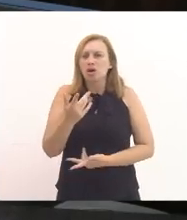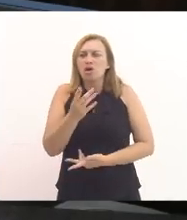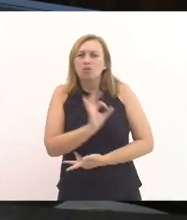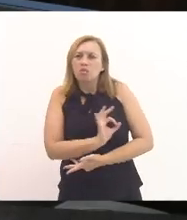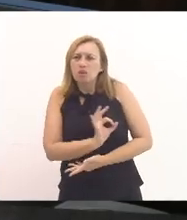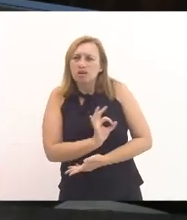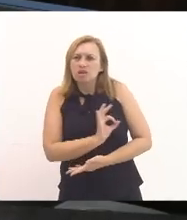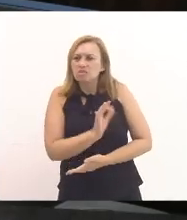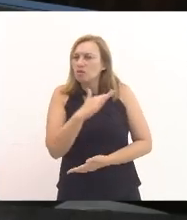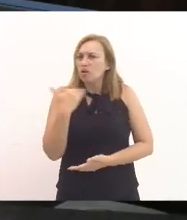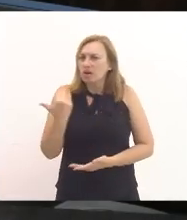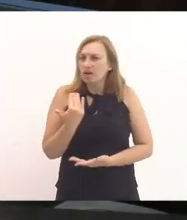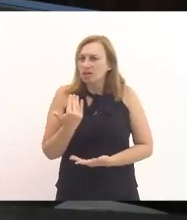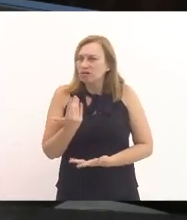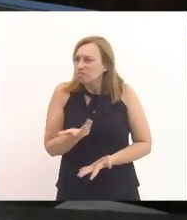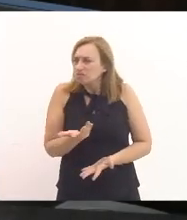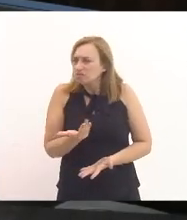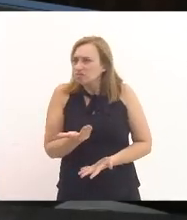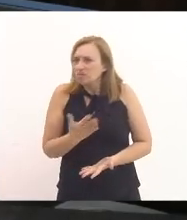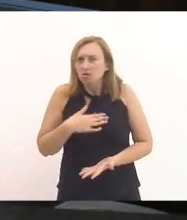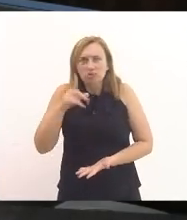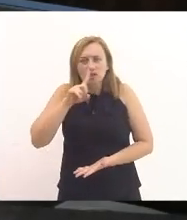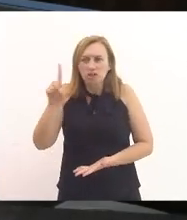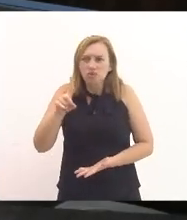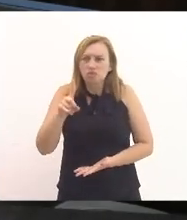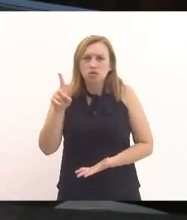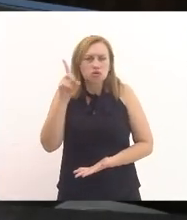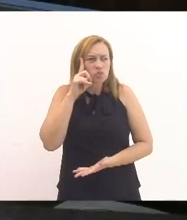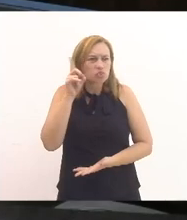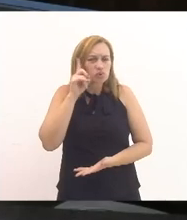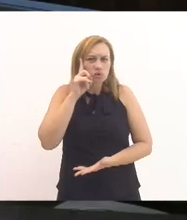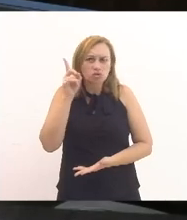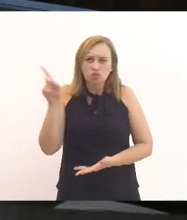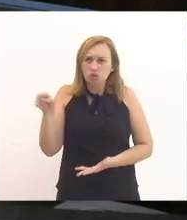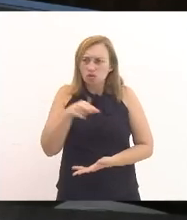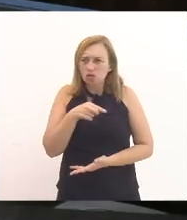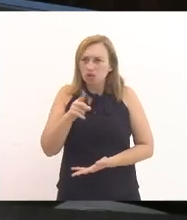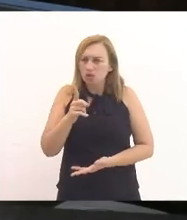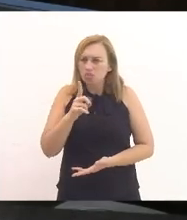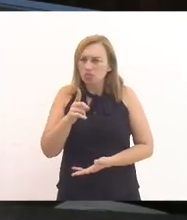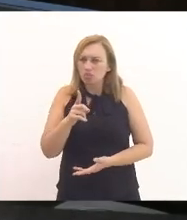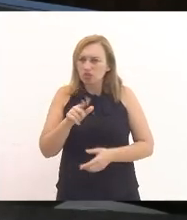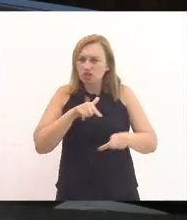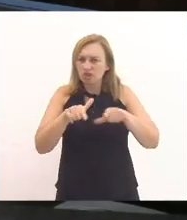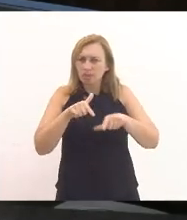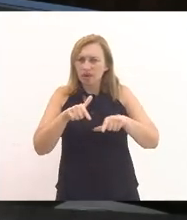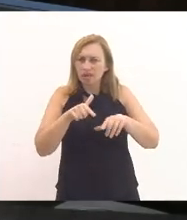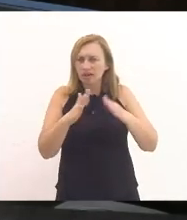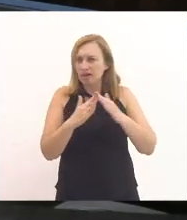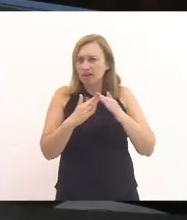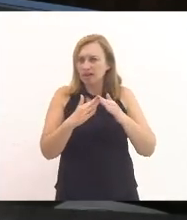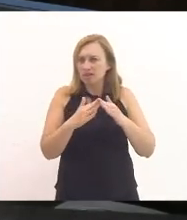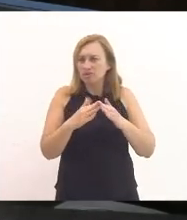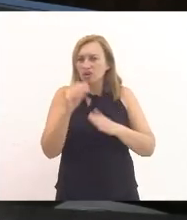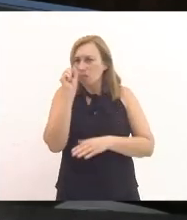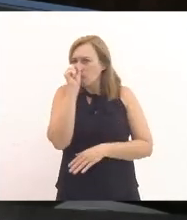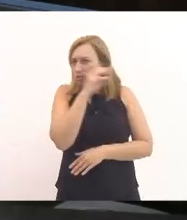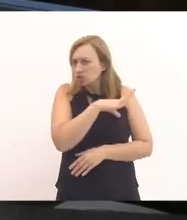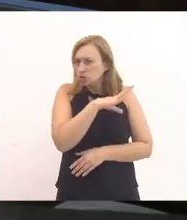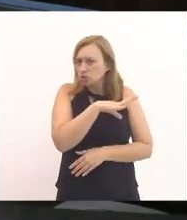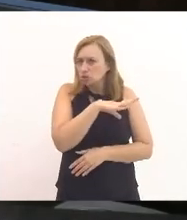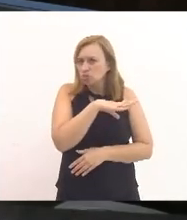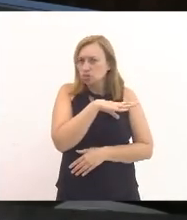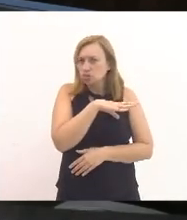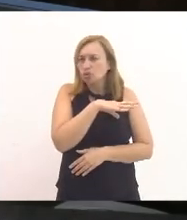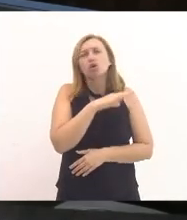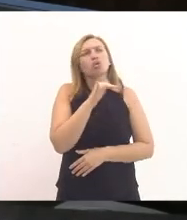o Home Office para a polícia não rapaz eu vim todos os dias eu não fiz Home Office e eu achei um absurdo